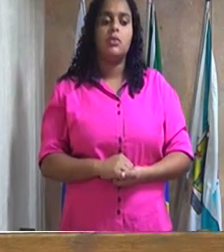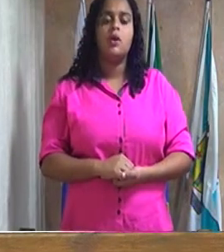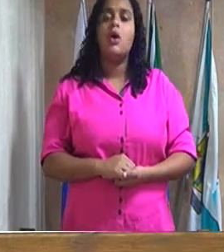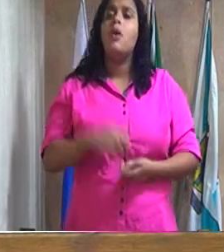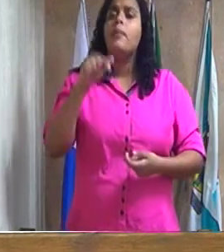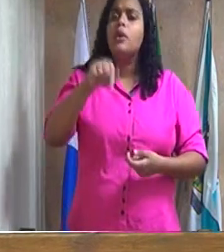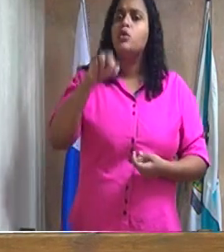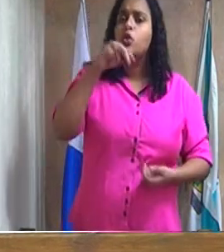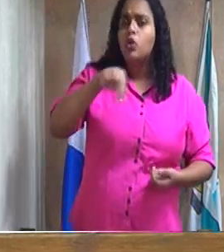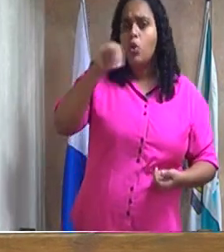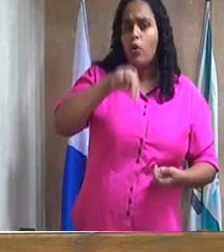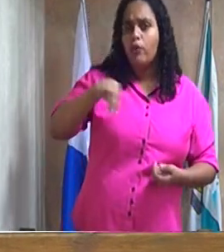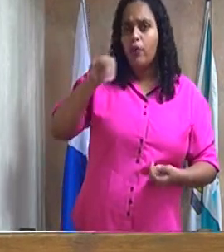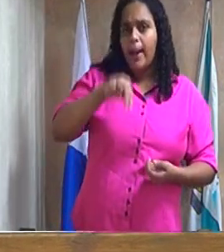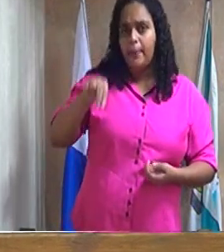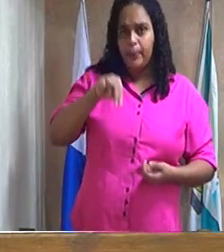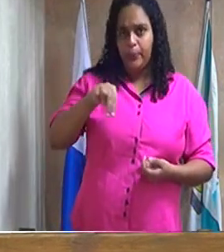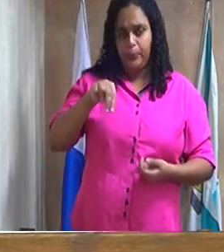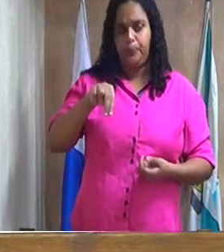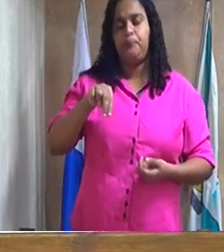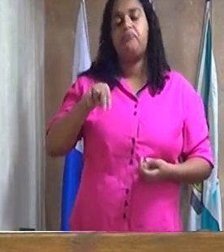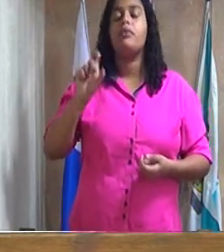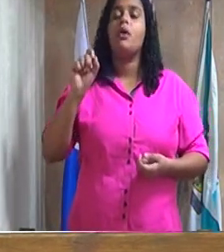Novembro Azul,